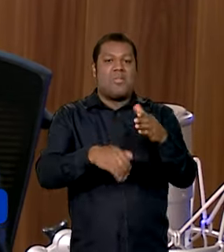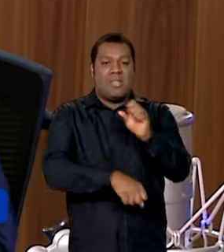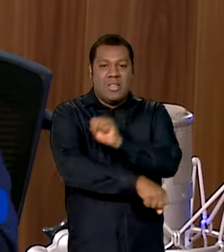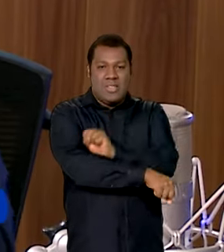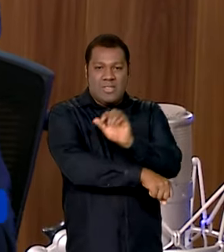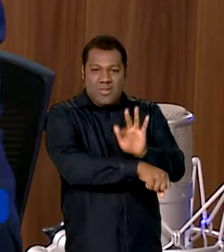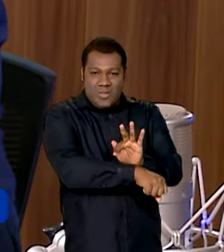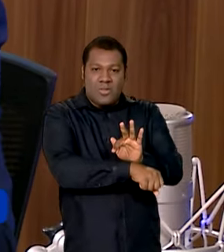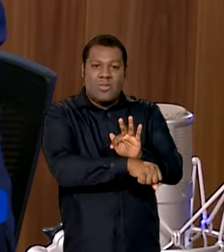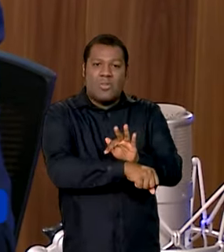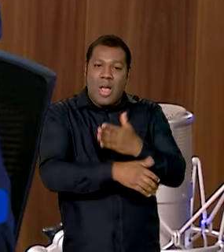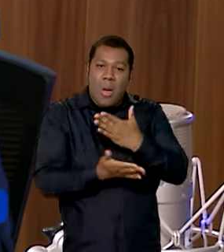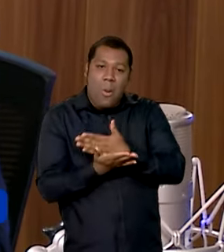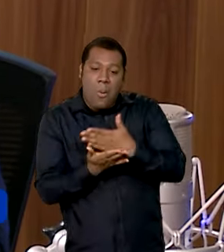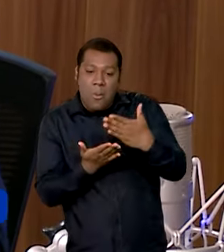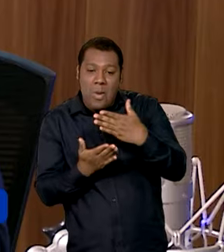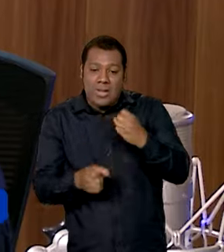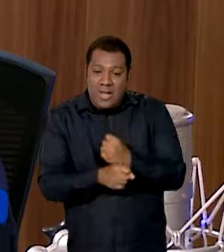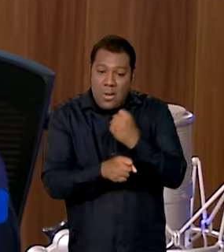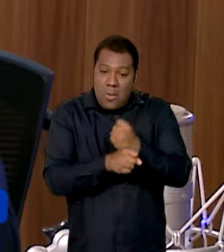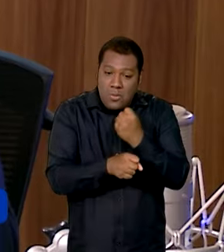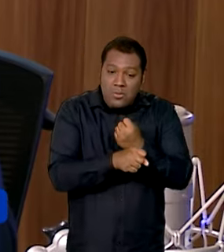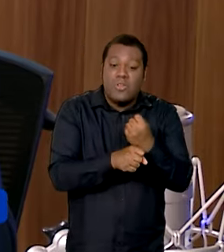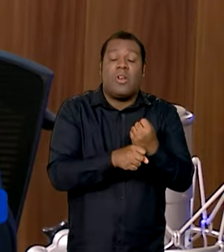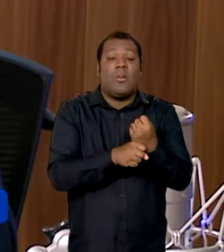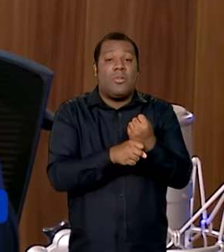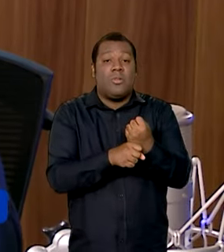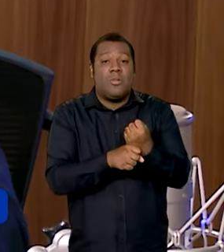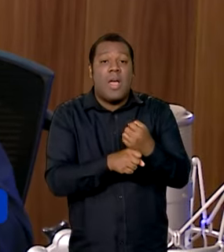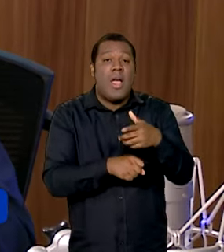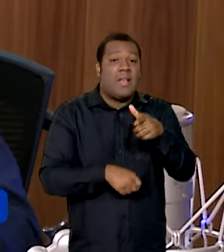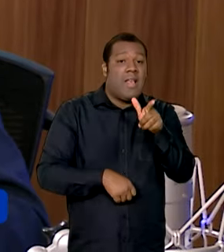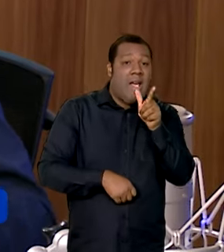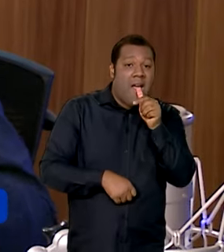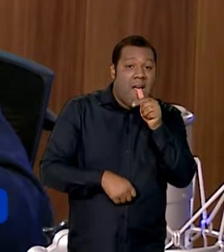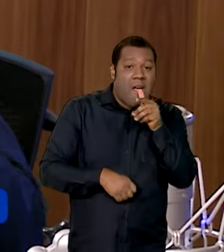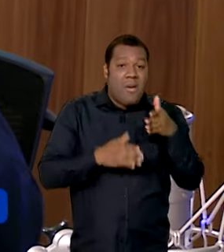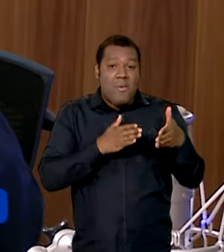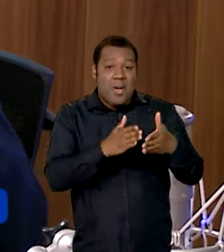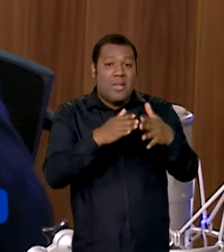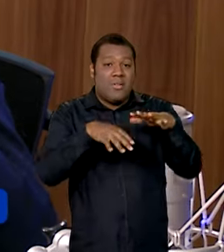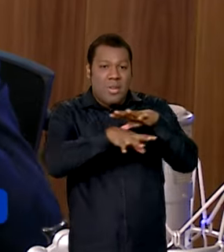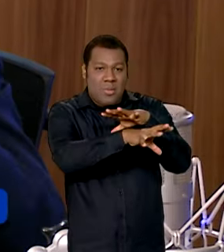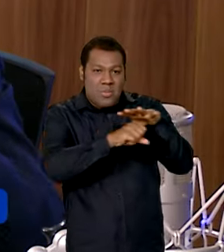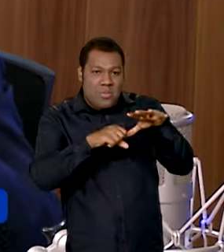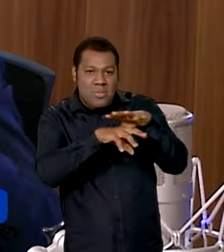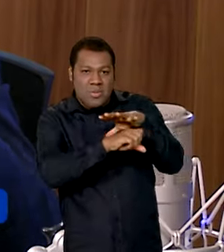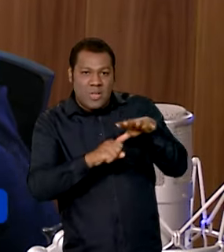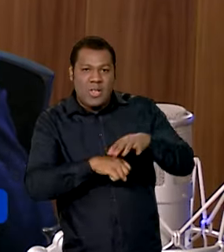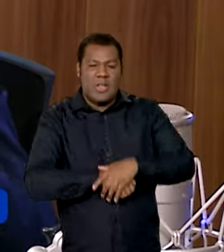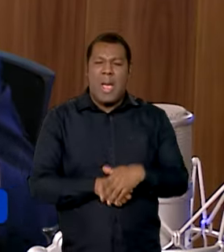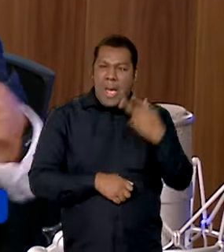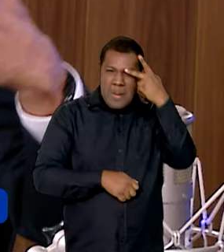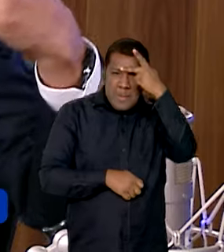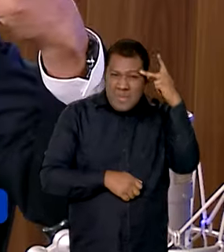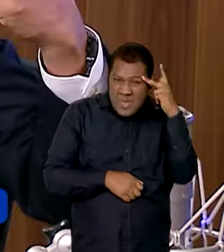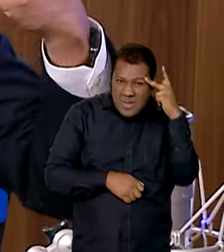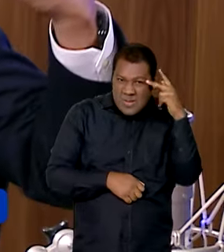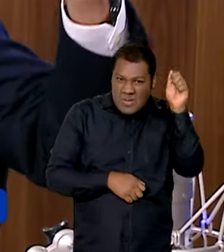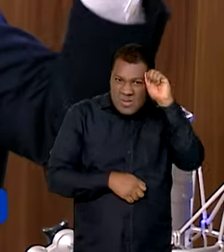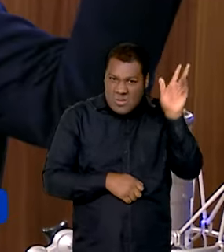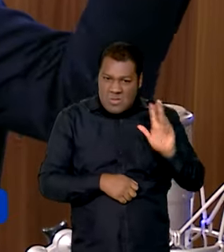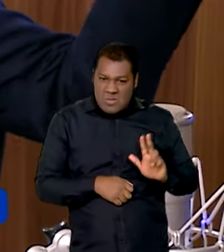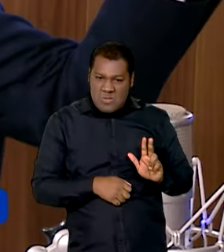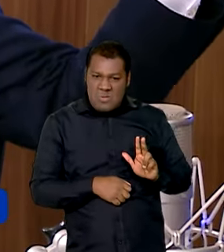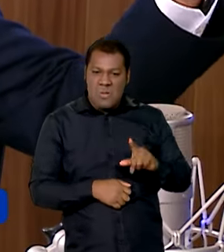em obra aí o canal tá vazio aí eles pegam uma imagem de um outro canal cheio de água se